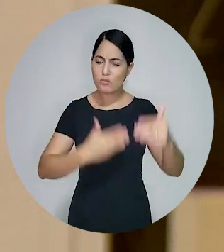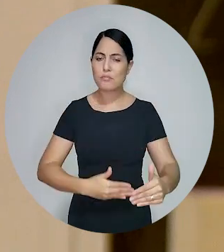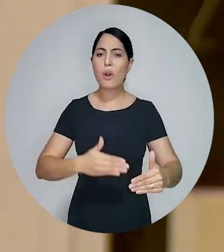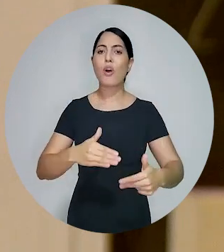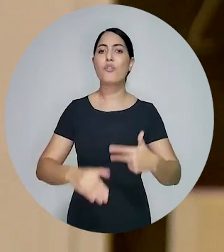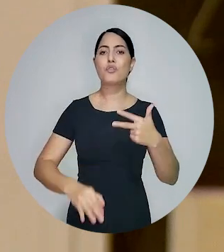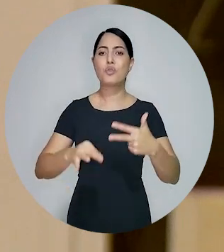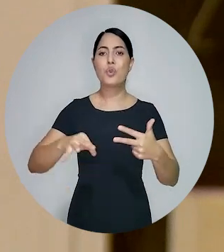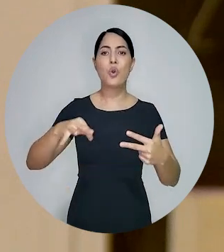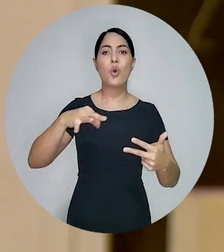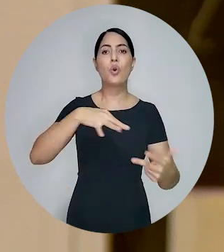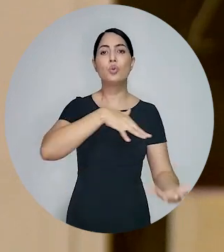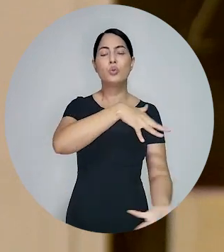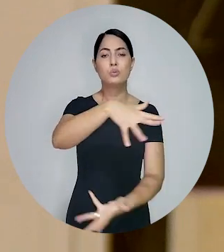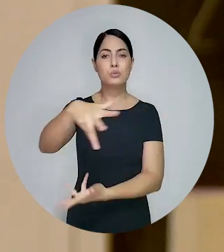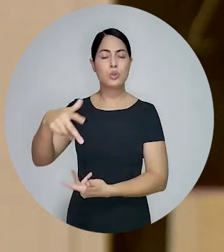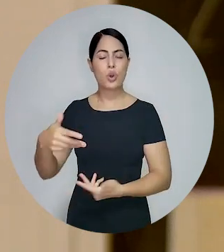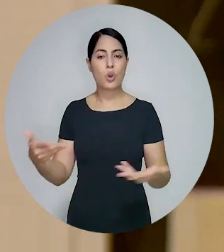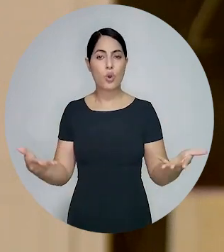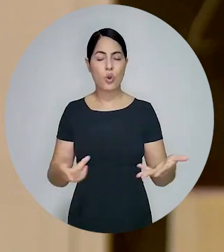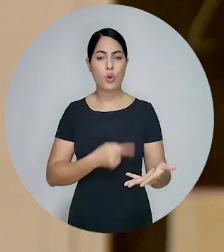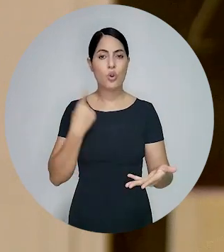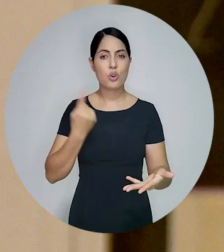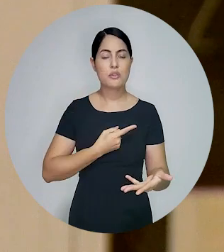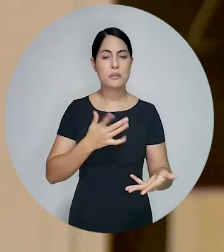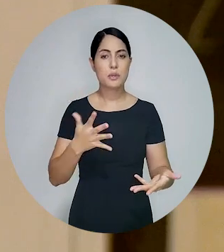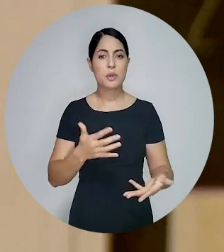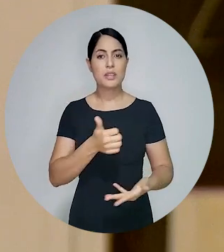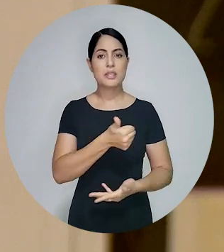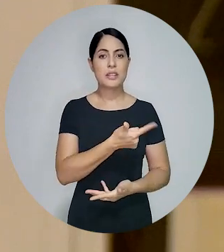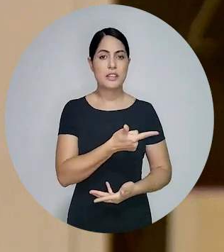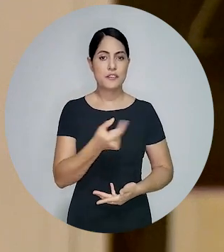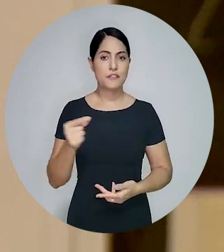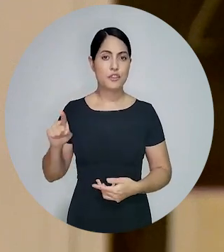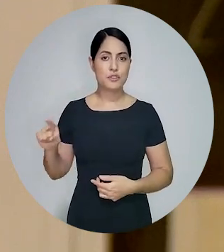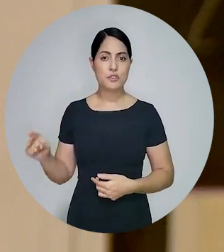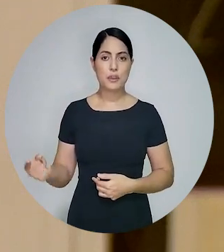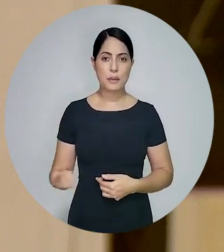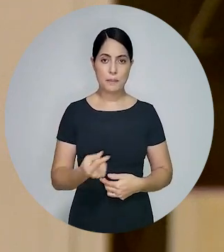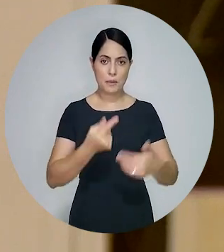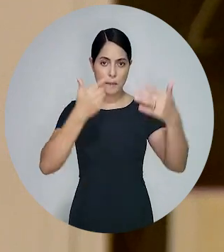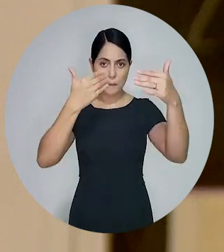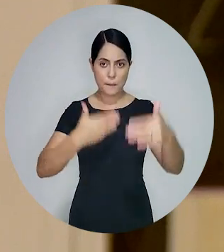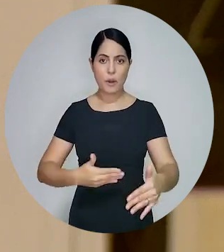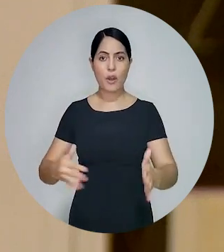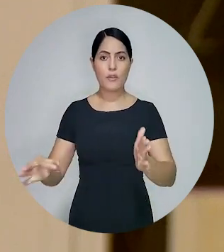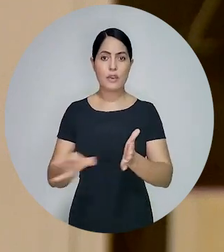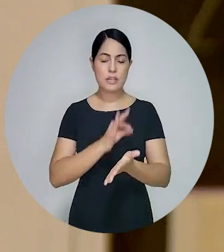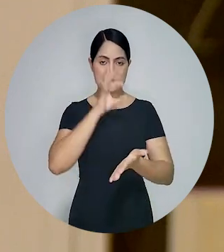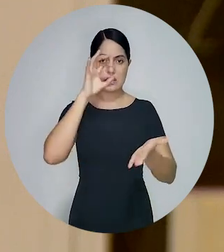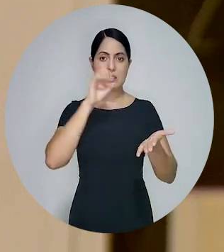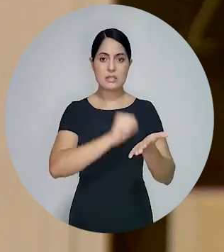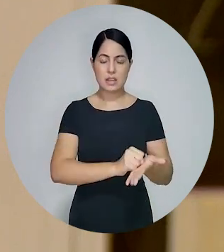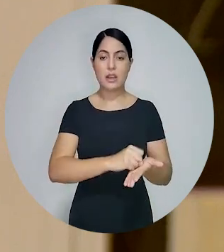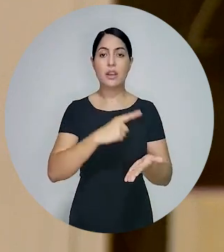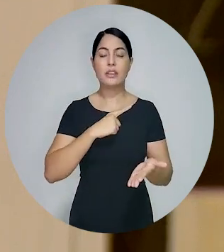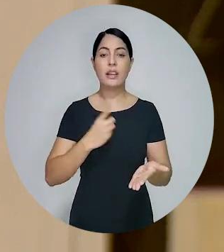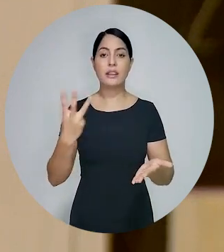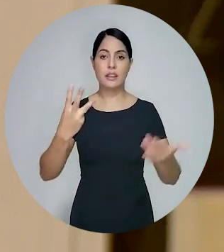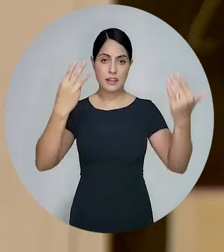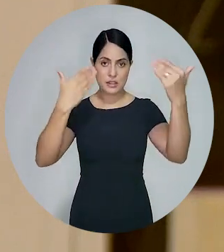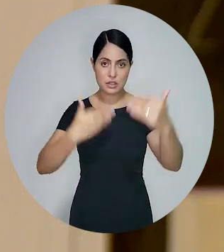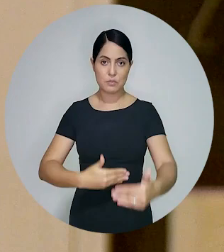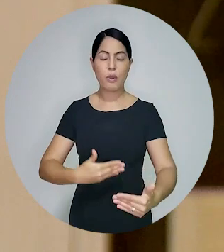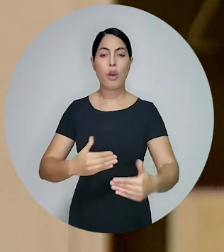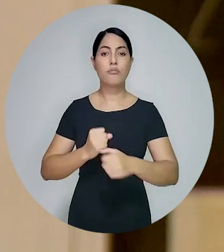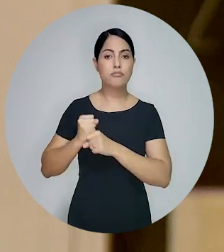mundo. Hoje nós temos aí aproximadamente 120 mil candidatos inscritos por concurso,